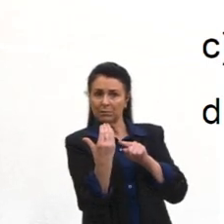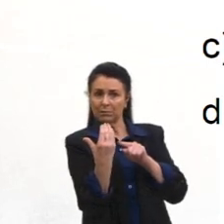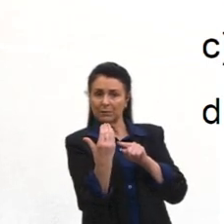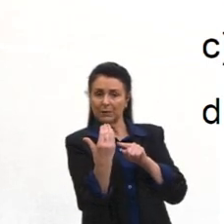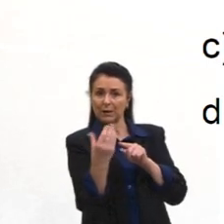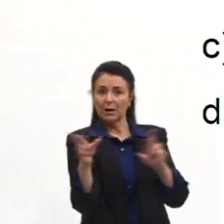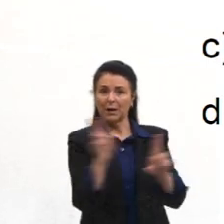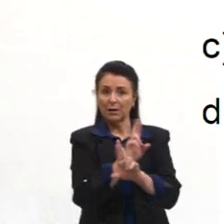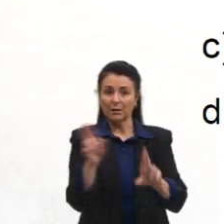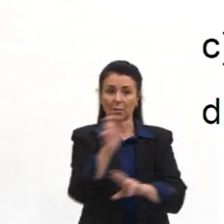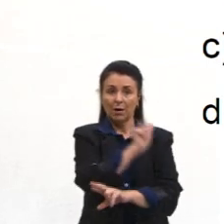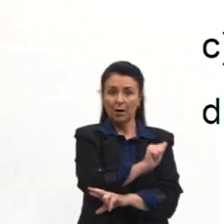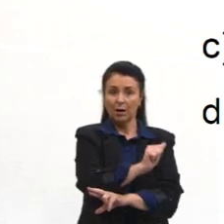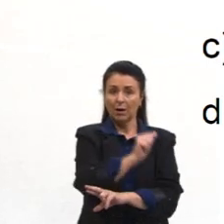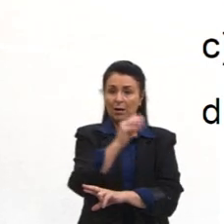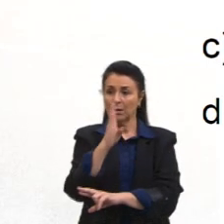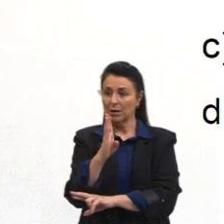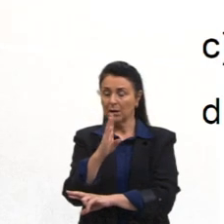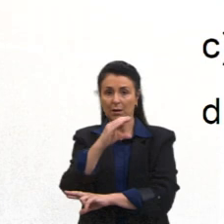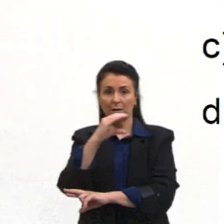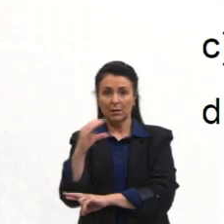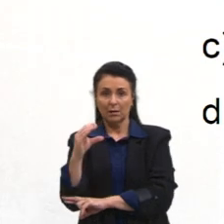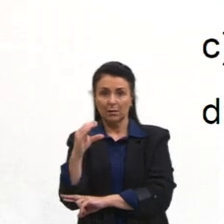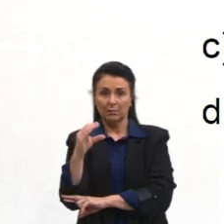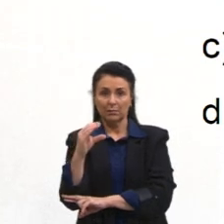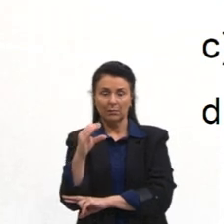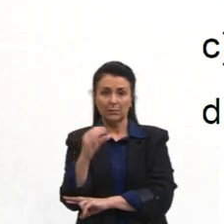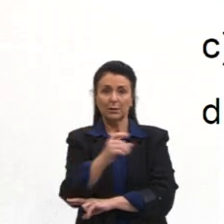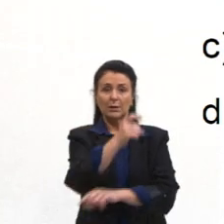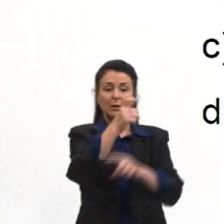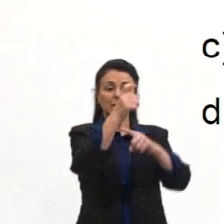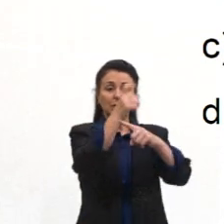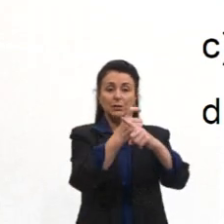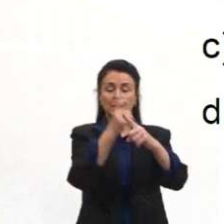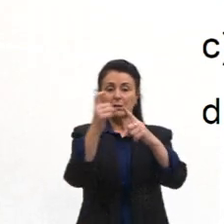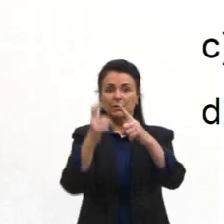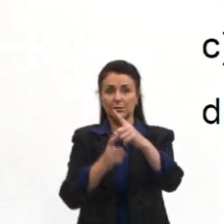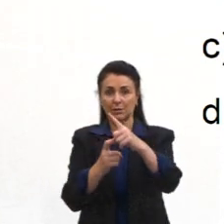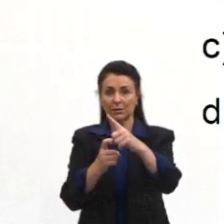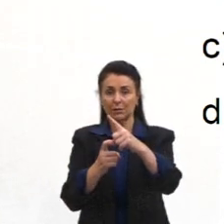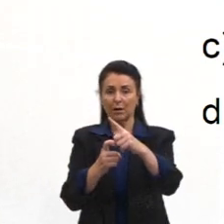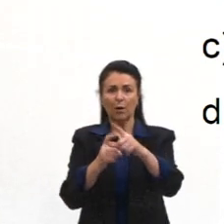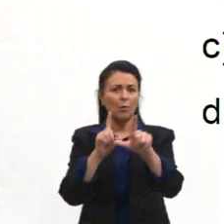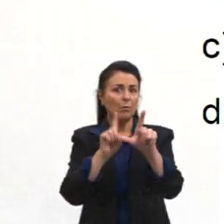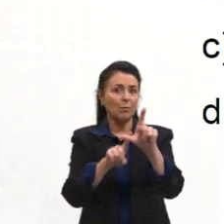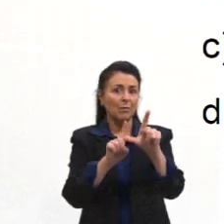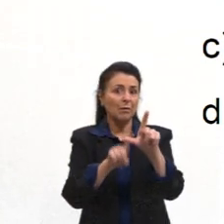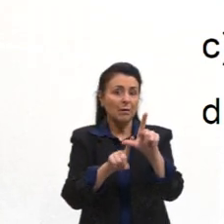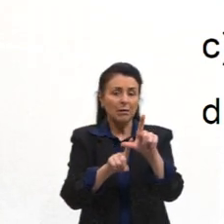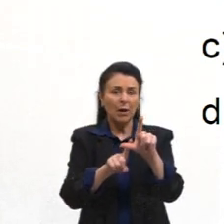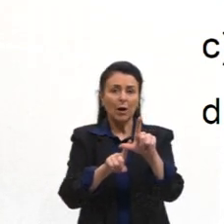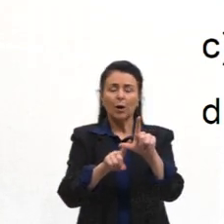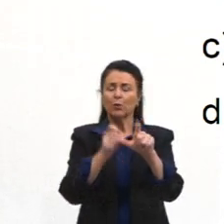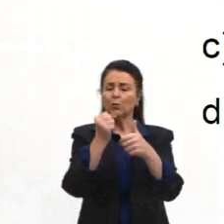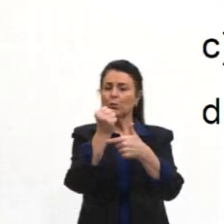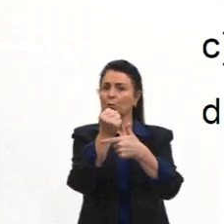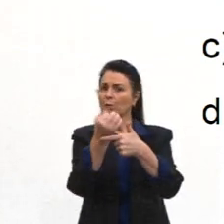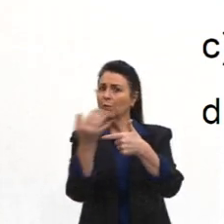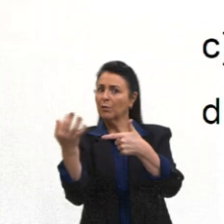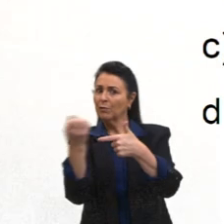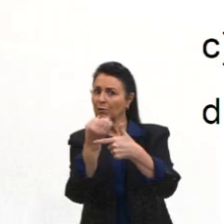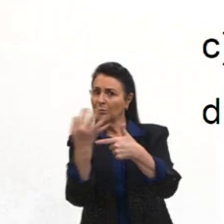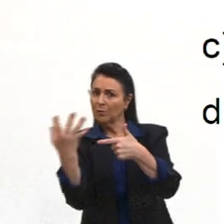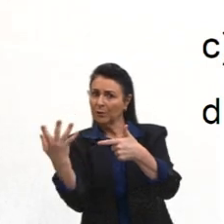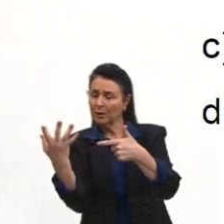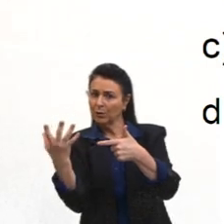b e c onde a x tal que X é letra do alfabeto Latino então letra